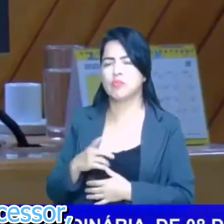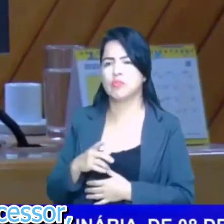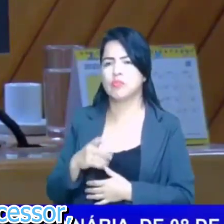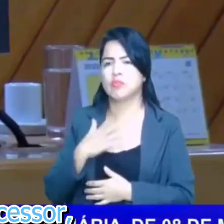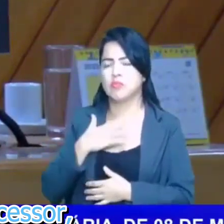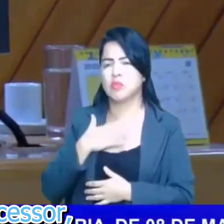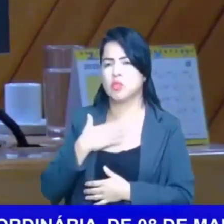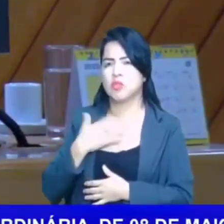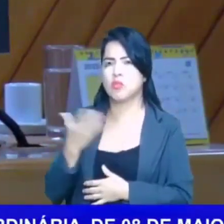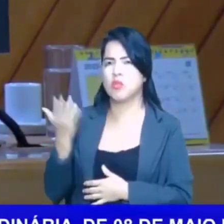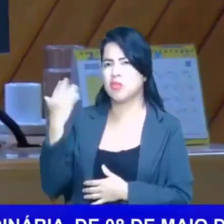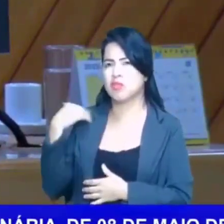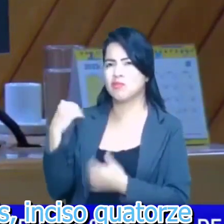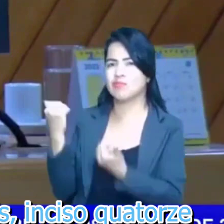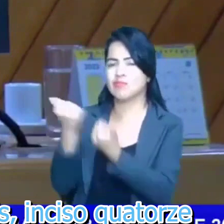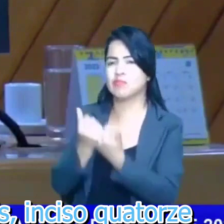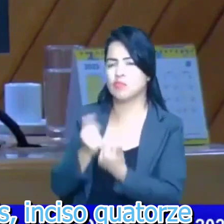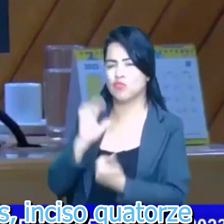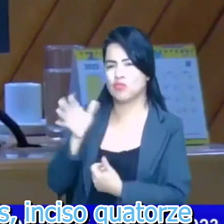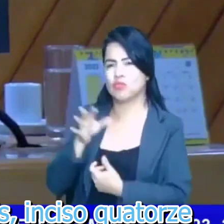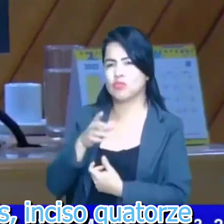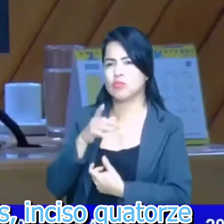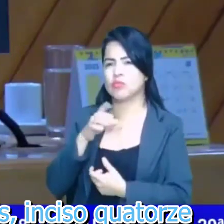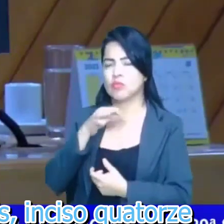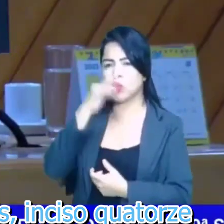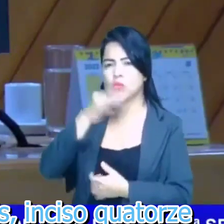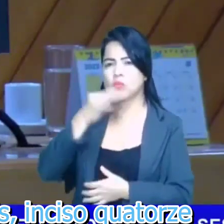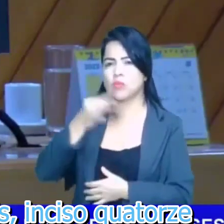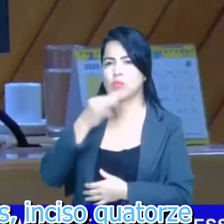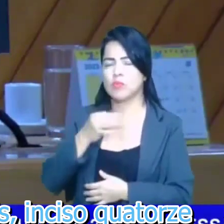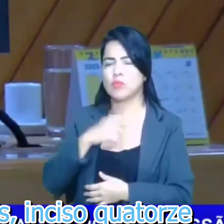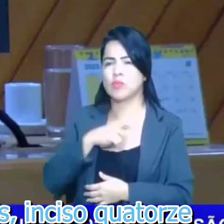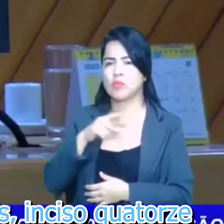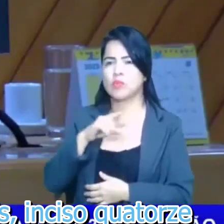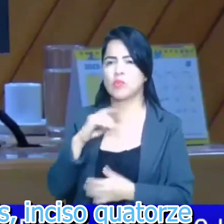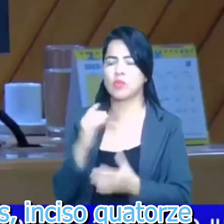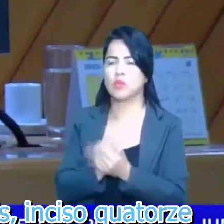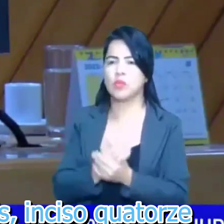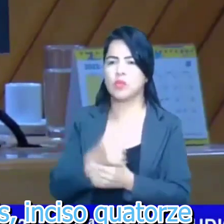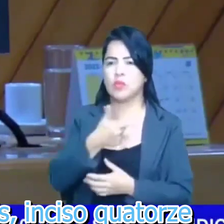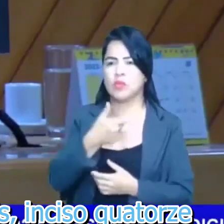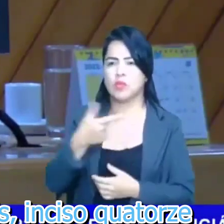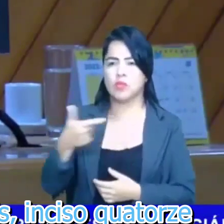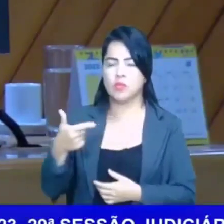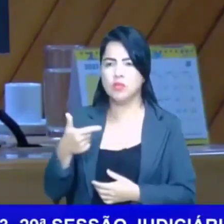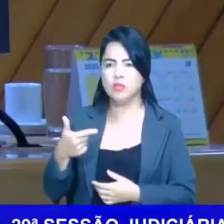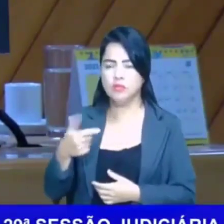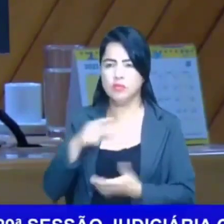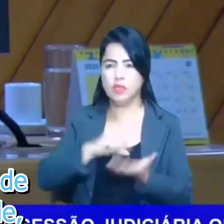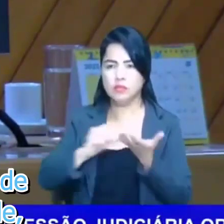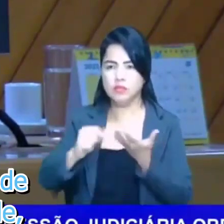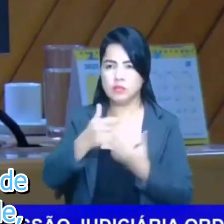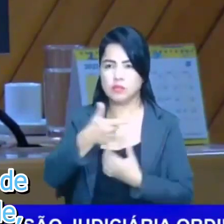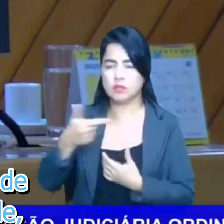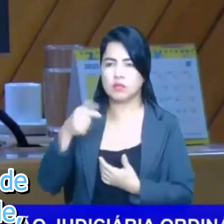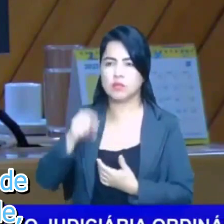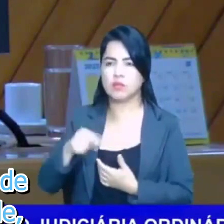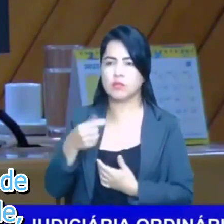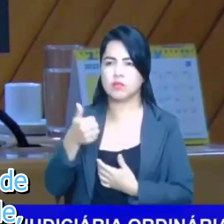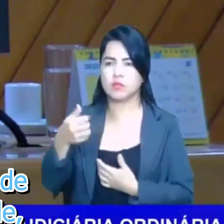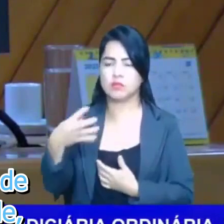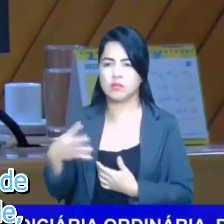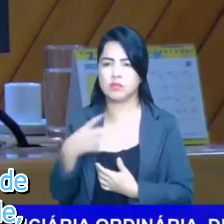meu antecessor. Ao argumento de que as sanções previstas no artigo 22, inciso 14, da Lei